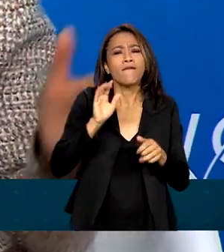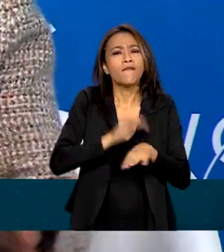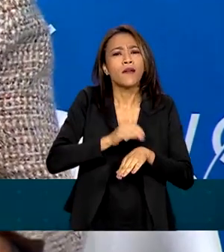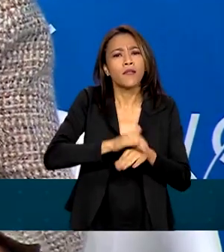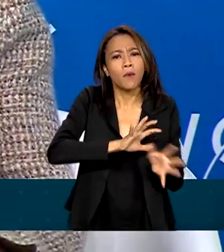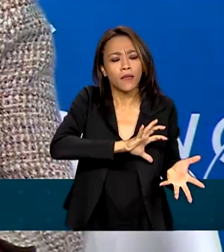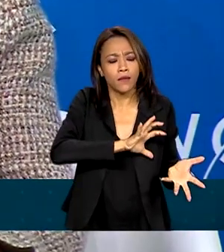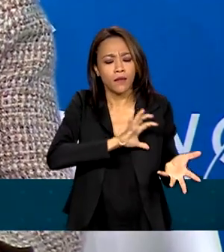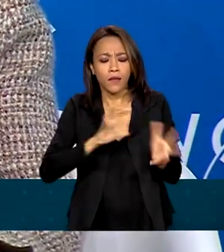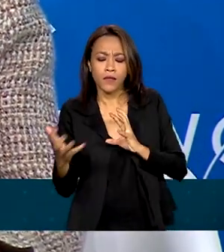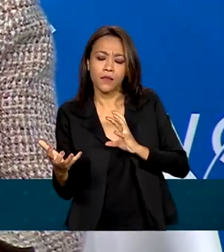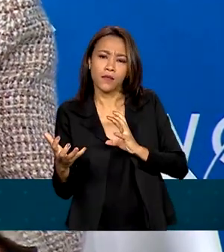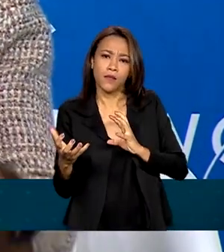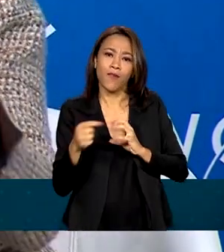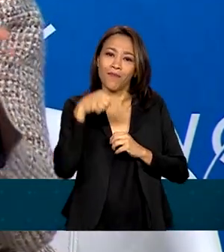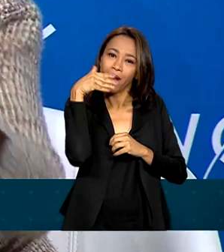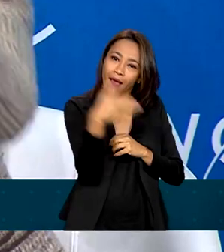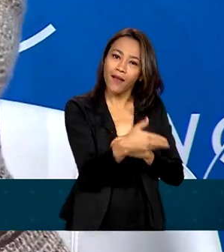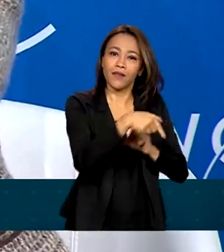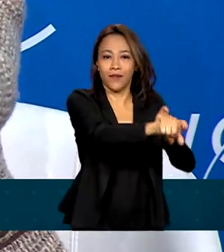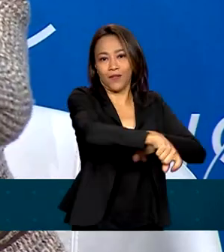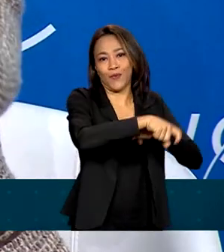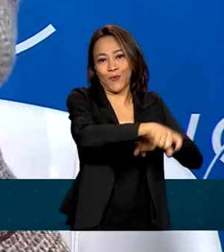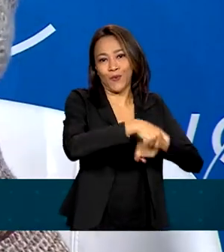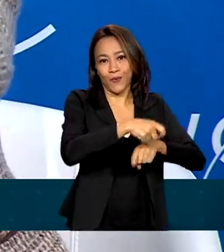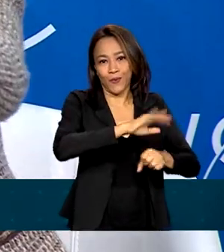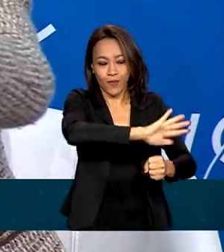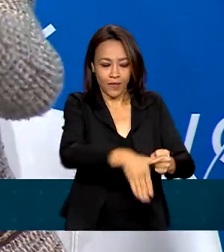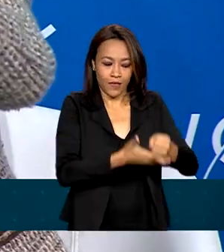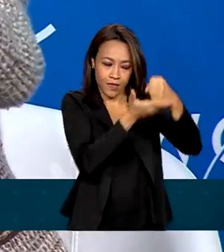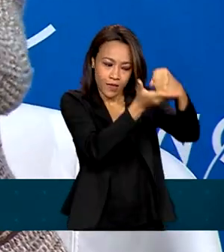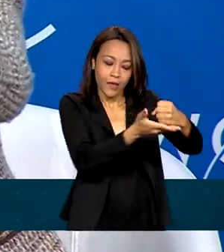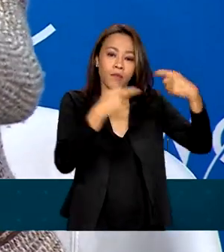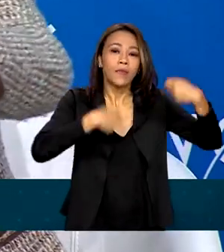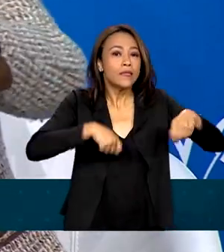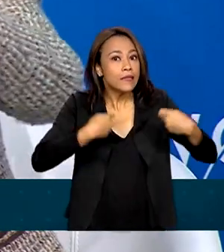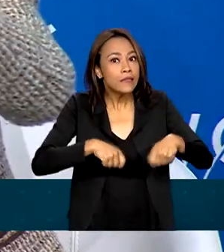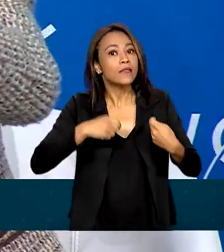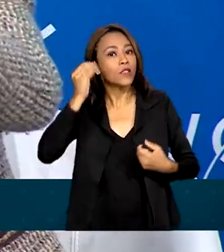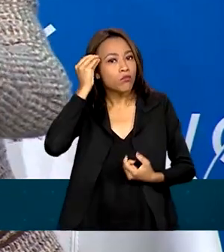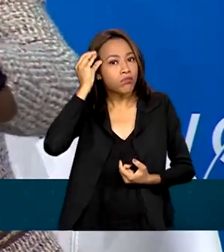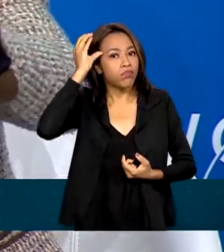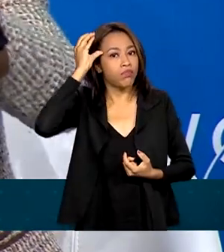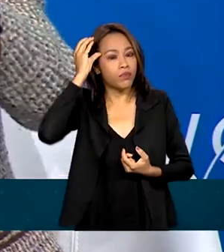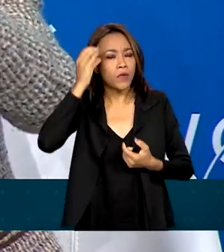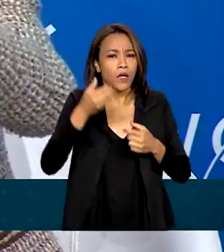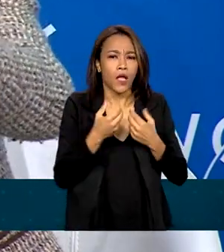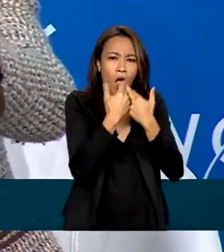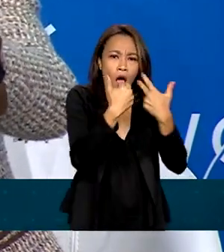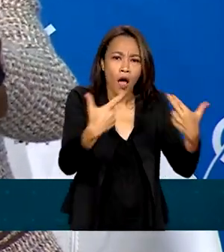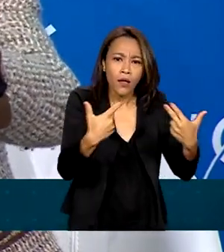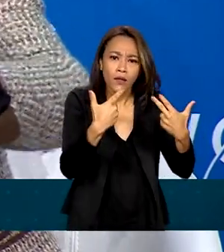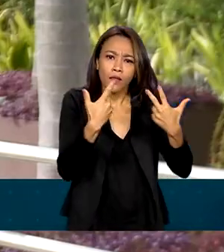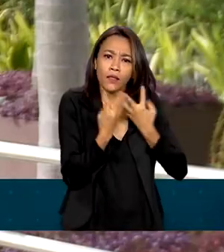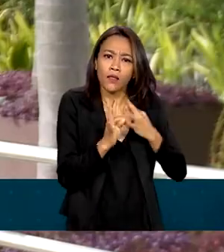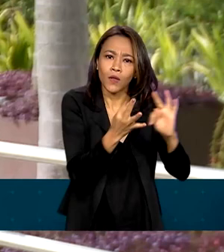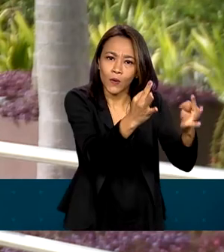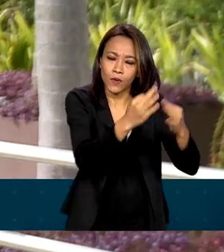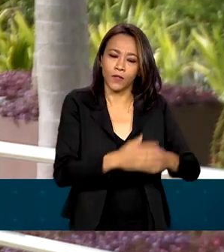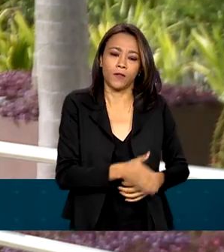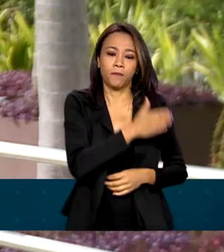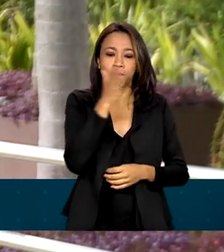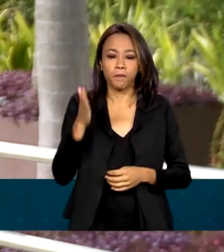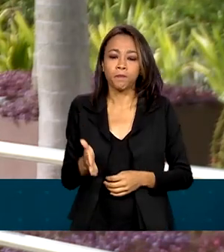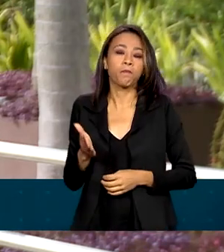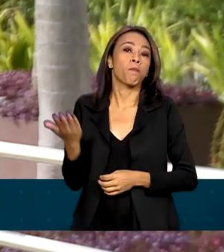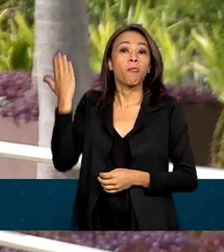para uma agricultura sustentável. Isso precisa de conhecimento, precisa de inovação, precisa de tecnologia. Fernando